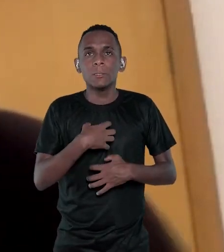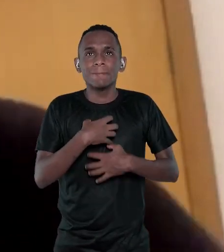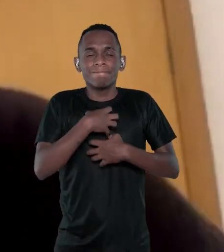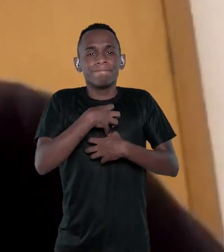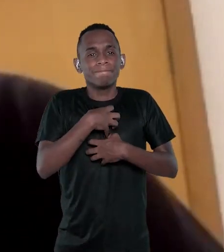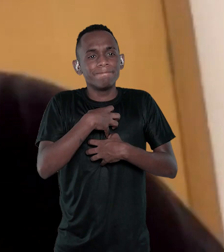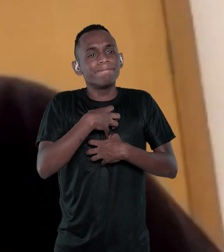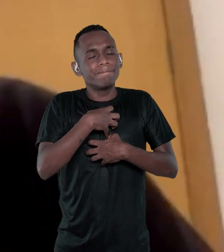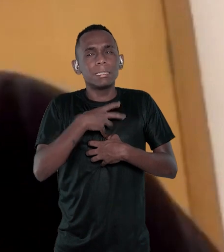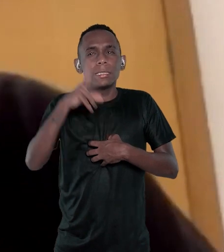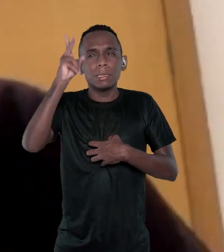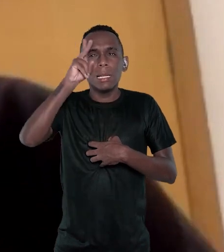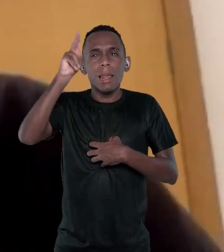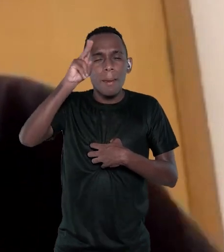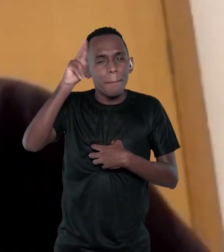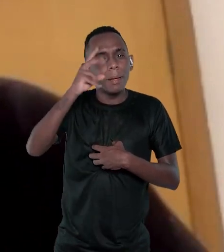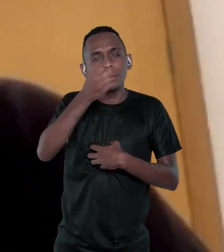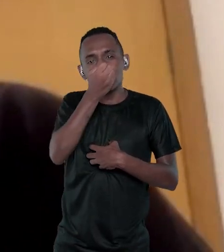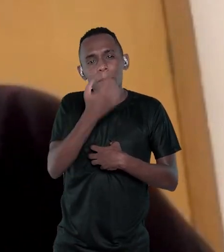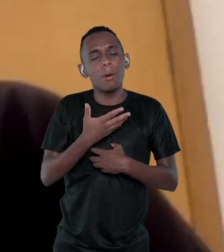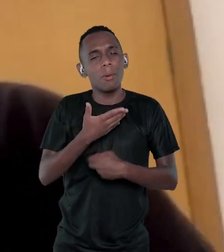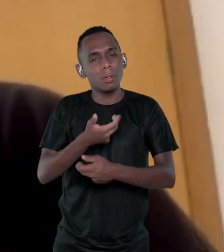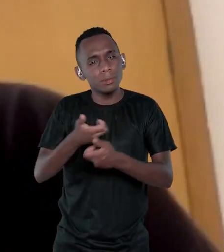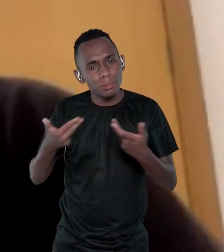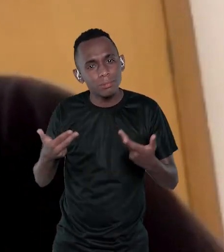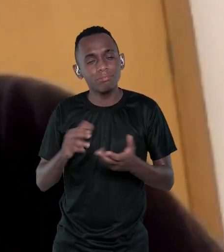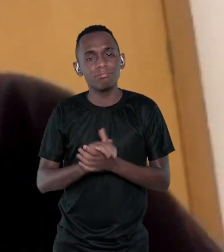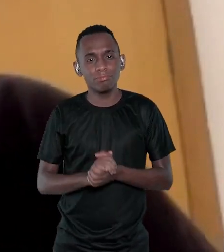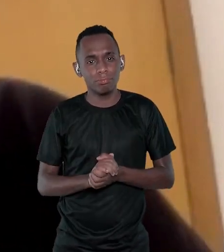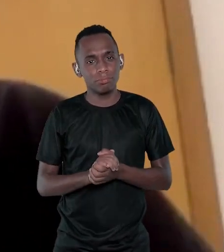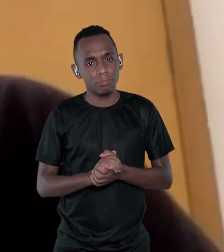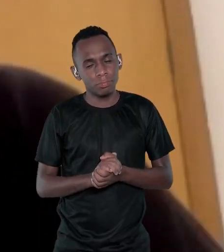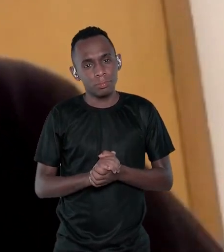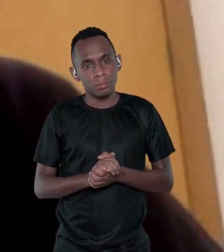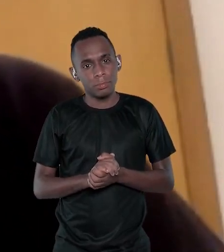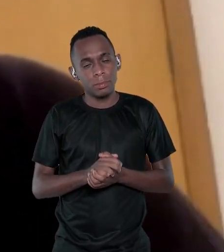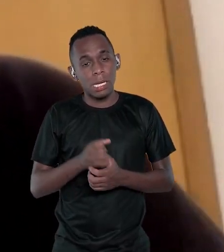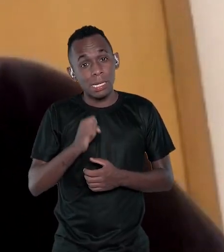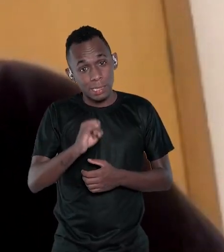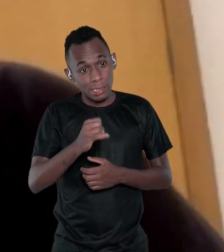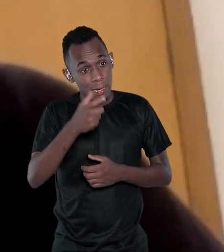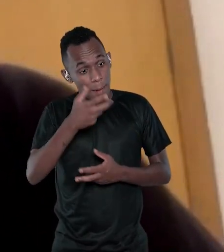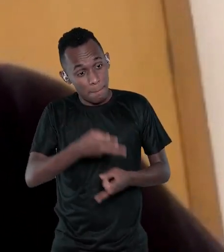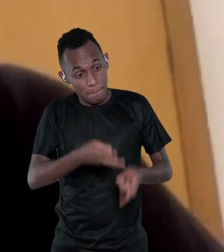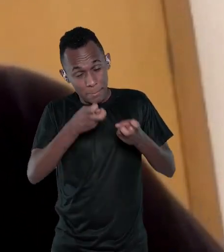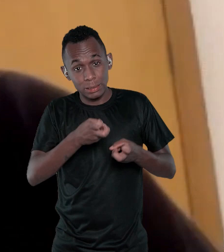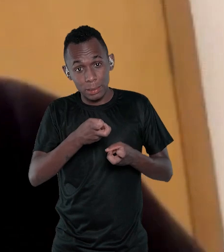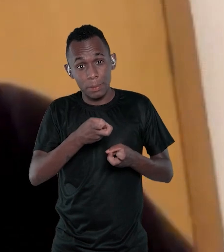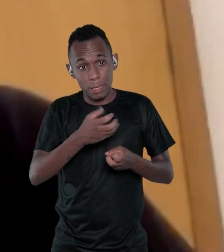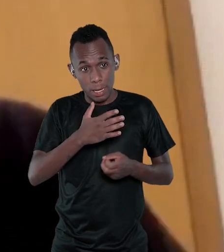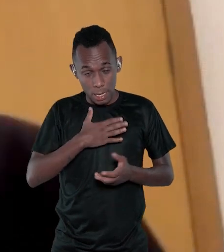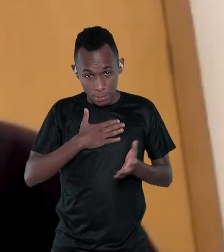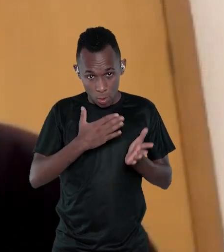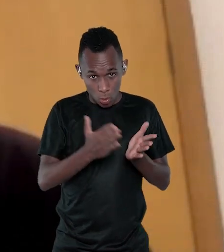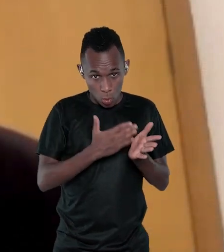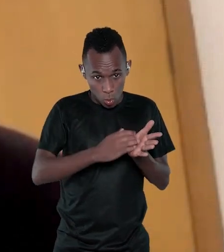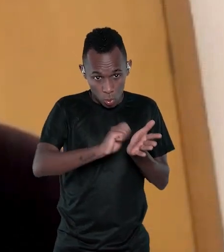deu muitas lembranças. E tem coisas assim, se você reparar na minha